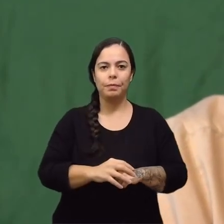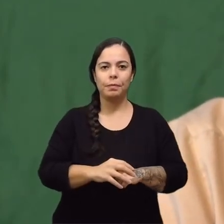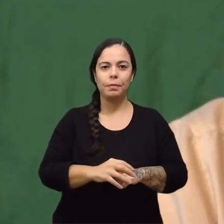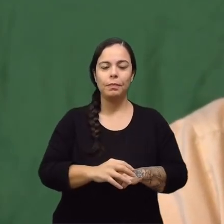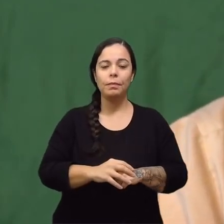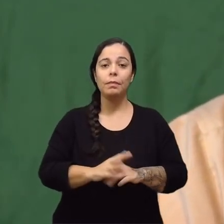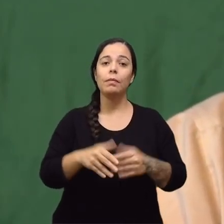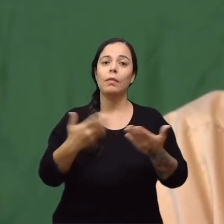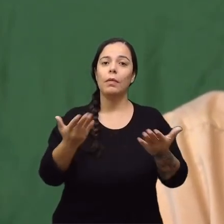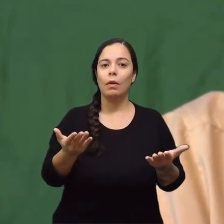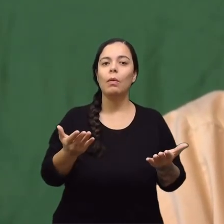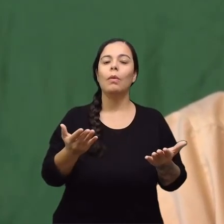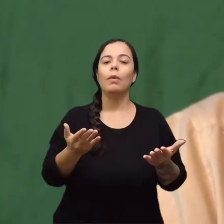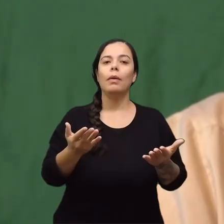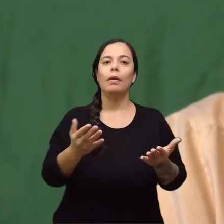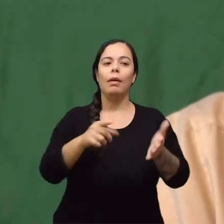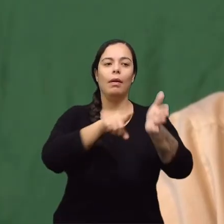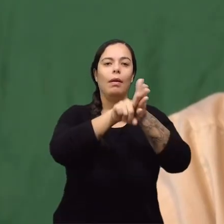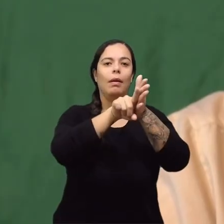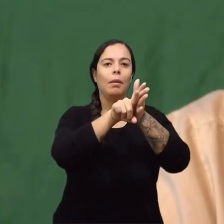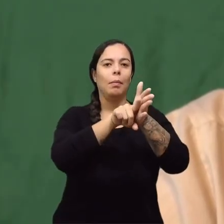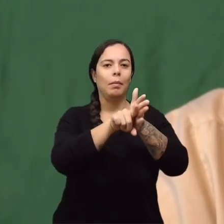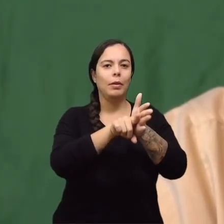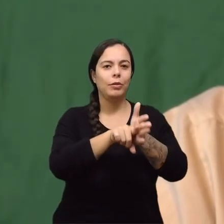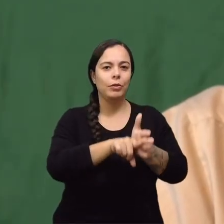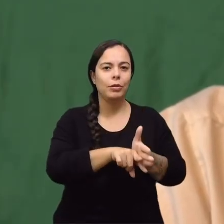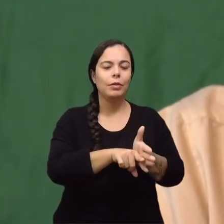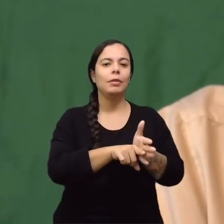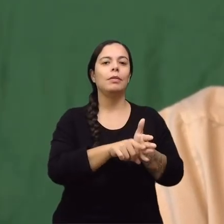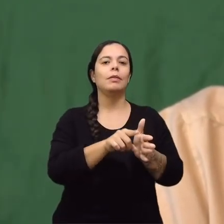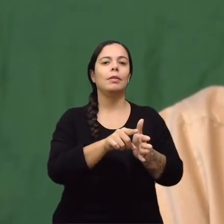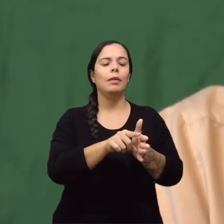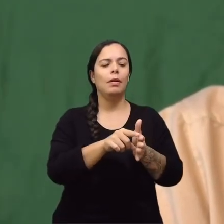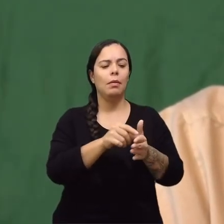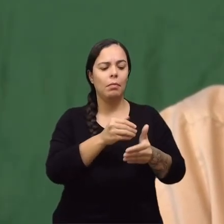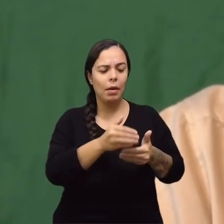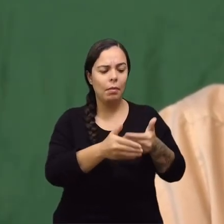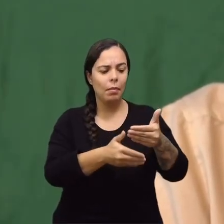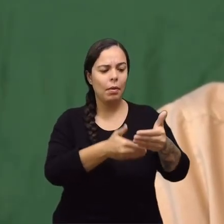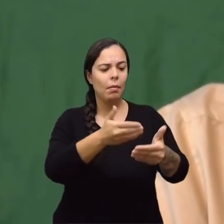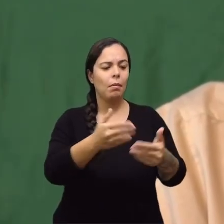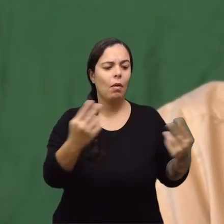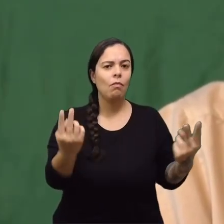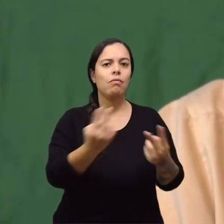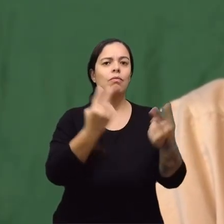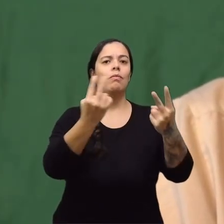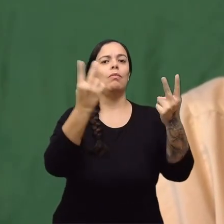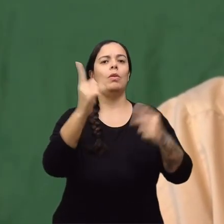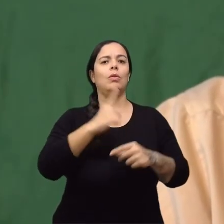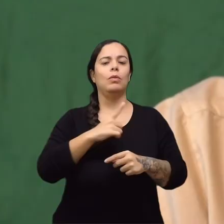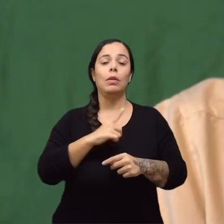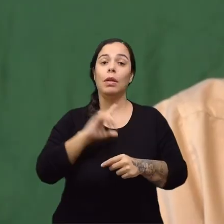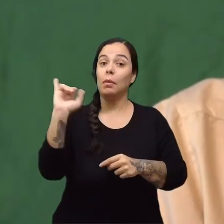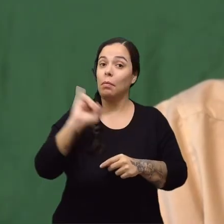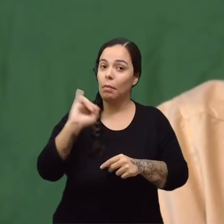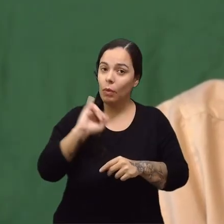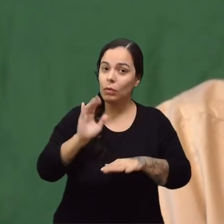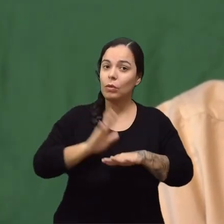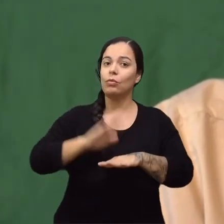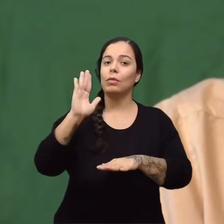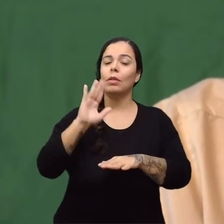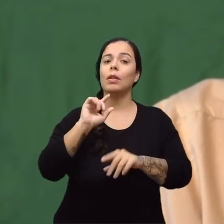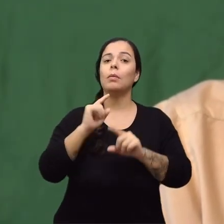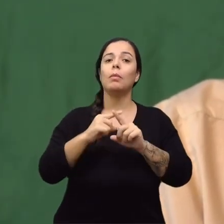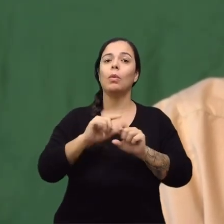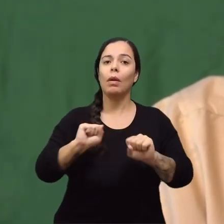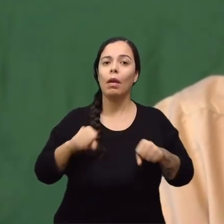amortecimento. Então essa pesquisa ela está sendo extremamente significativa, extremamente